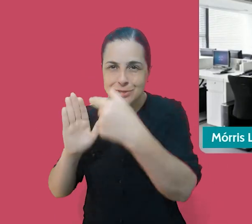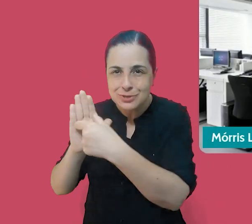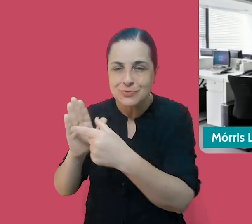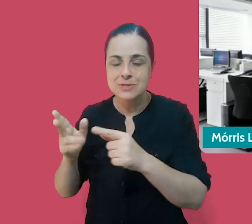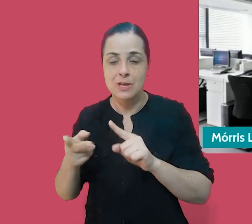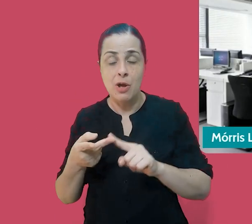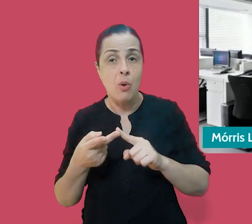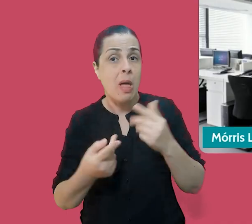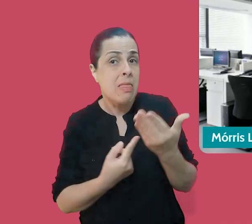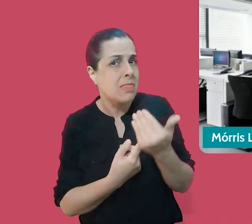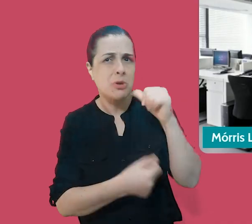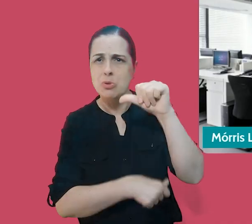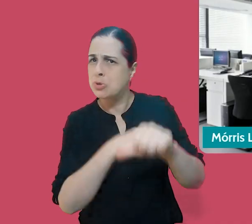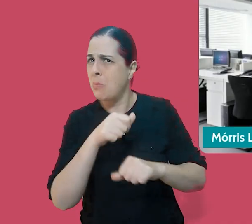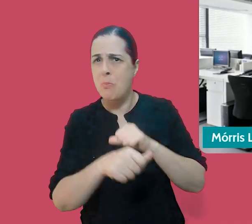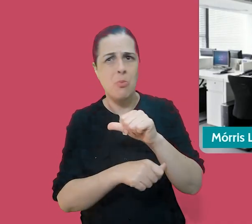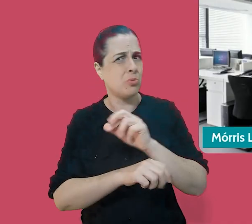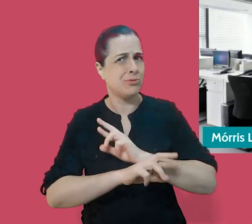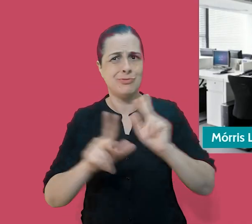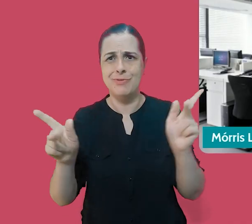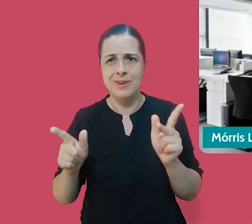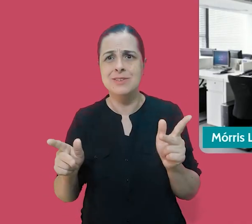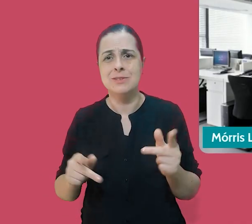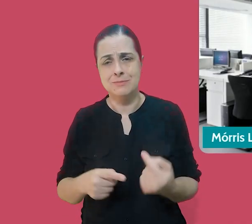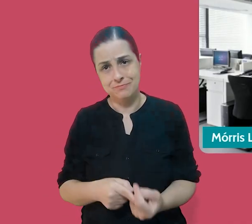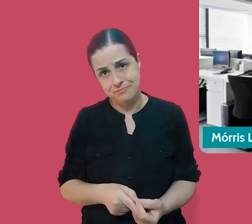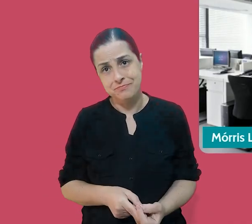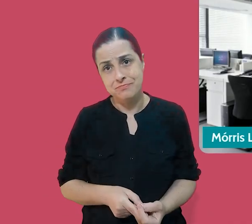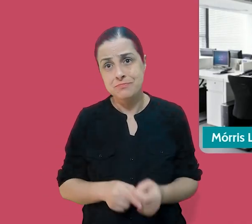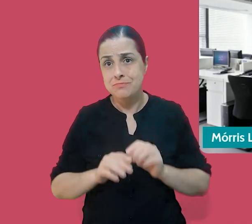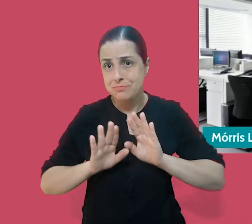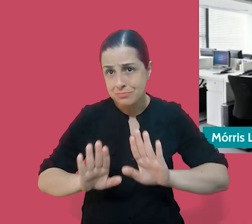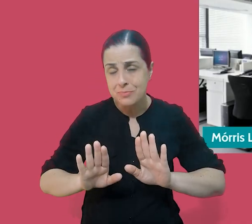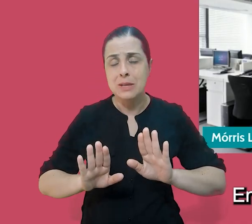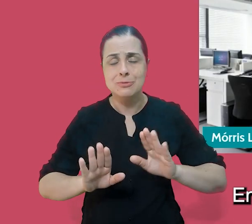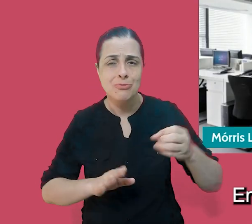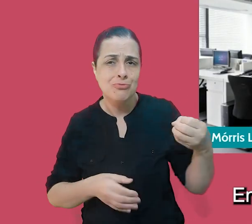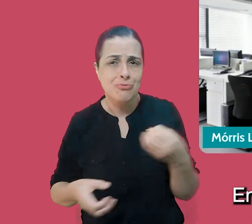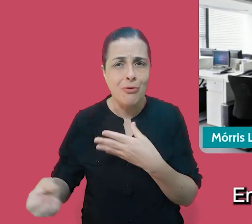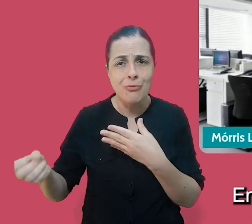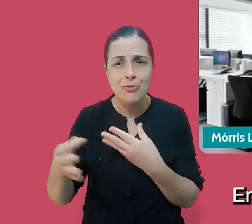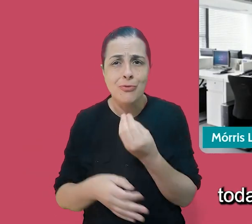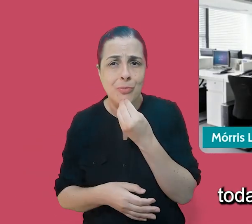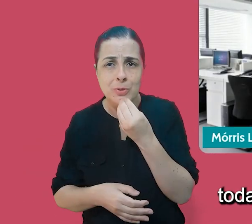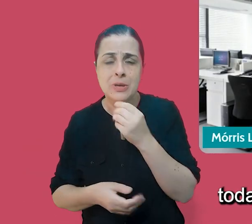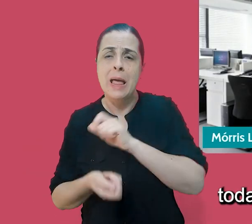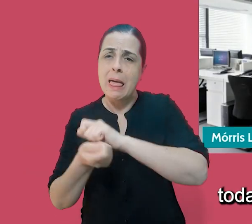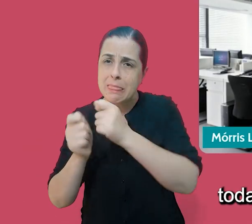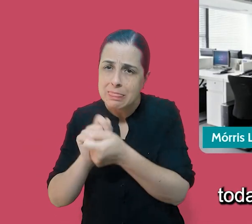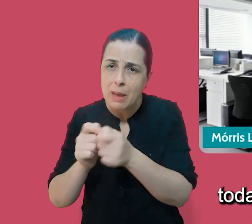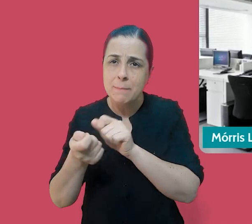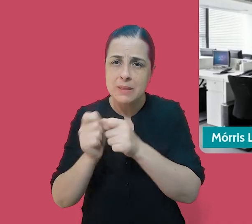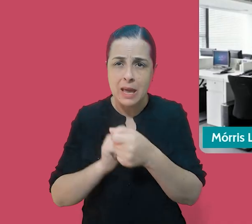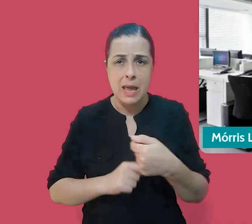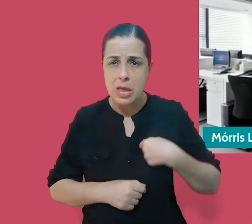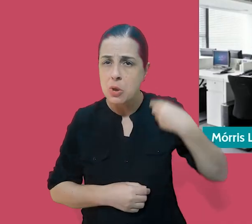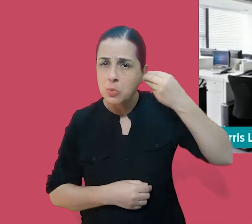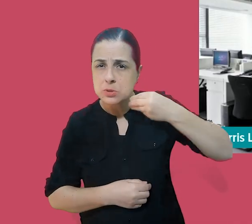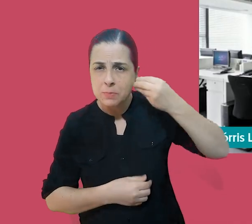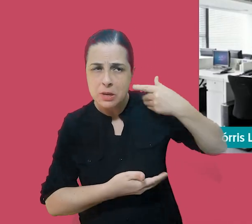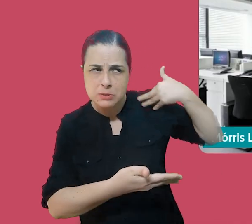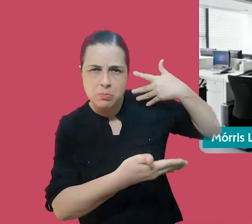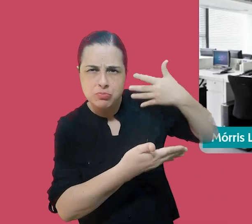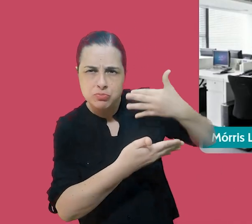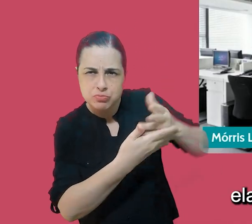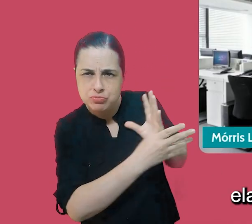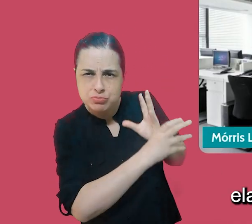tempo, mas novas profissões estão surgindo e novas possibilidades também surgem. Então eu preciso me adaptar. Toda a experiência que eu tenho profissional e